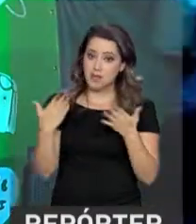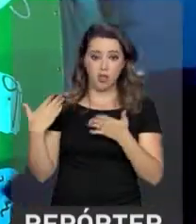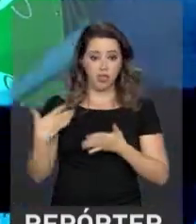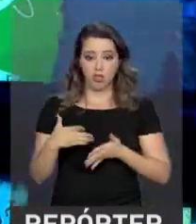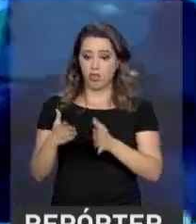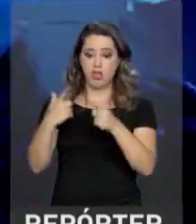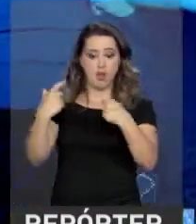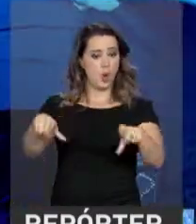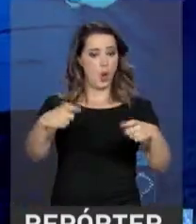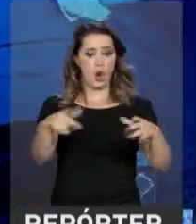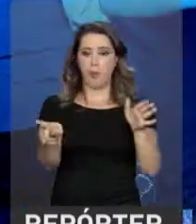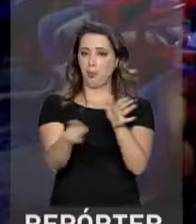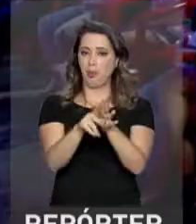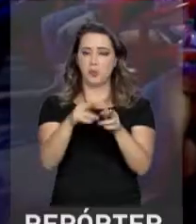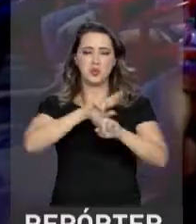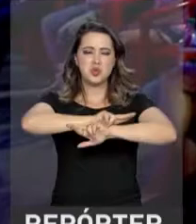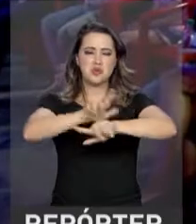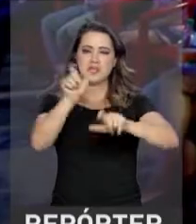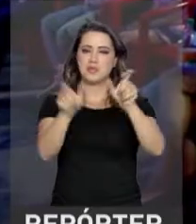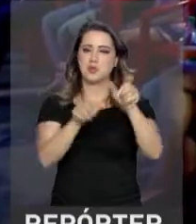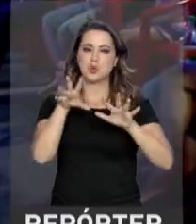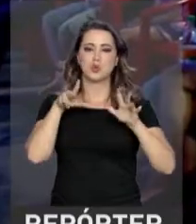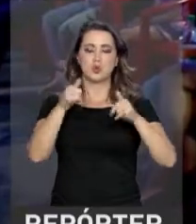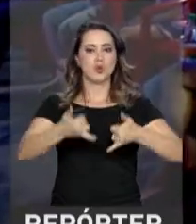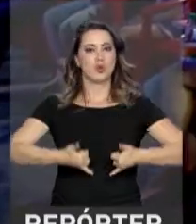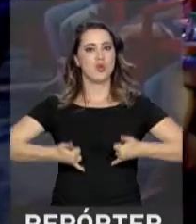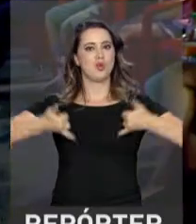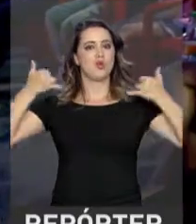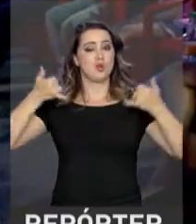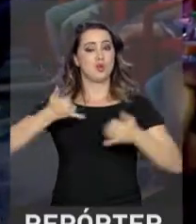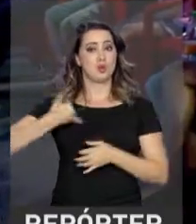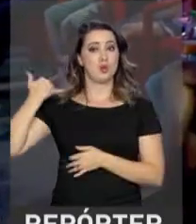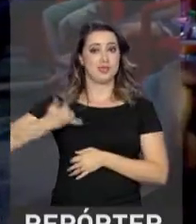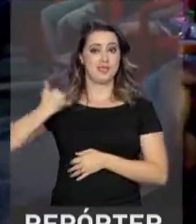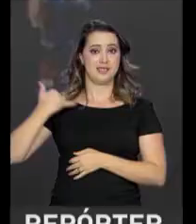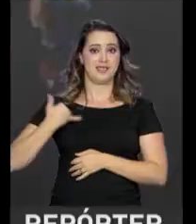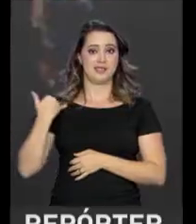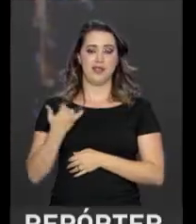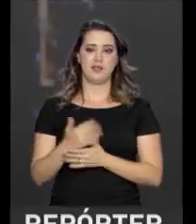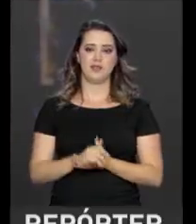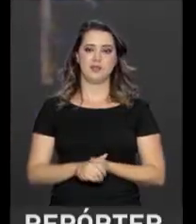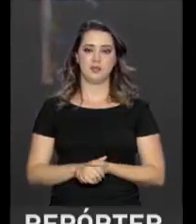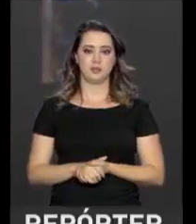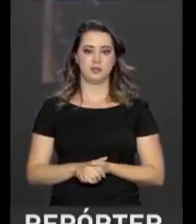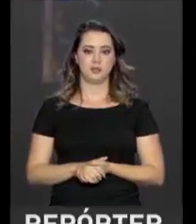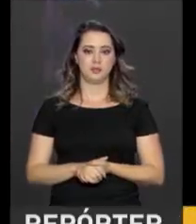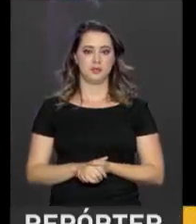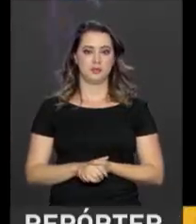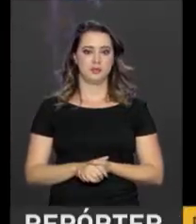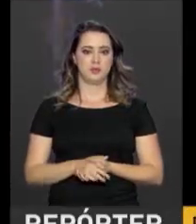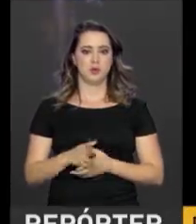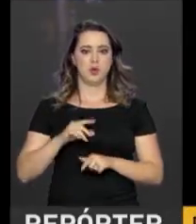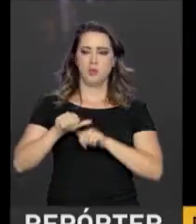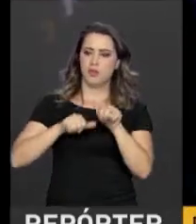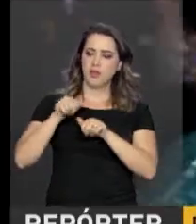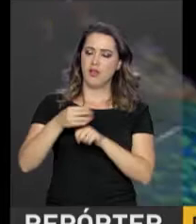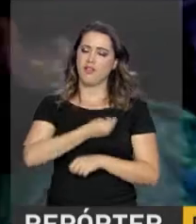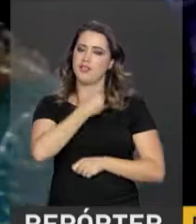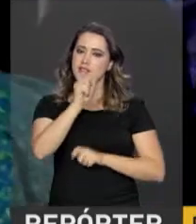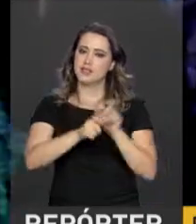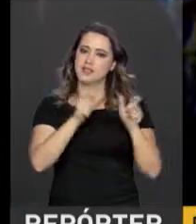apresentando para o público diverso de todas as idades e classes sociais tirar as pessoas do cotidiano